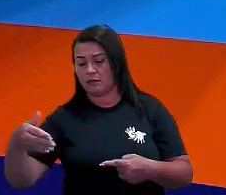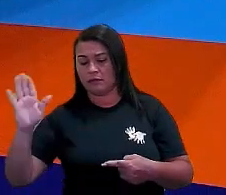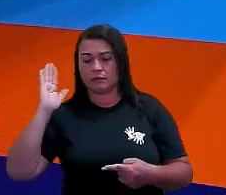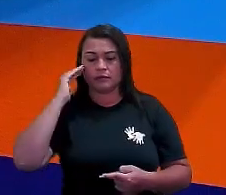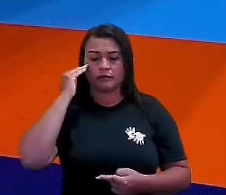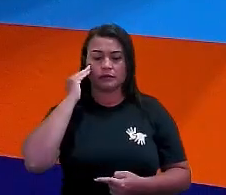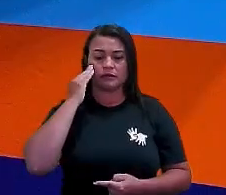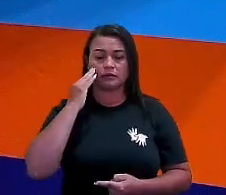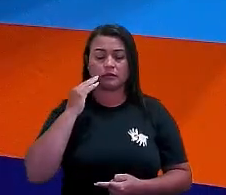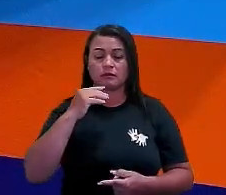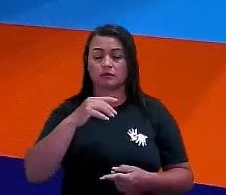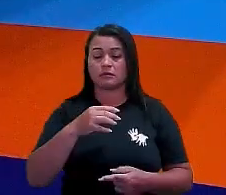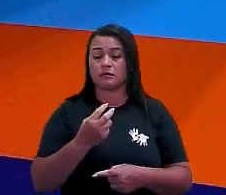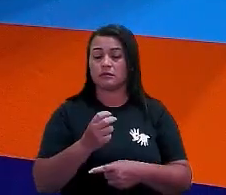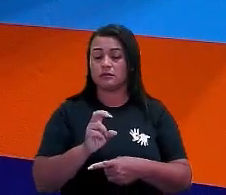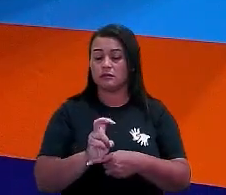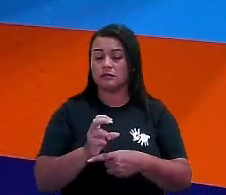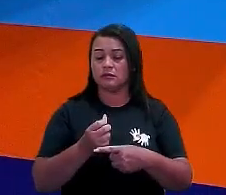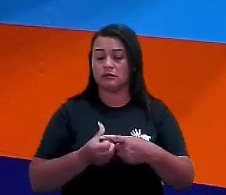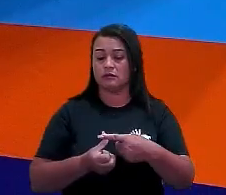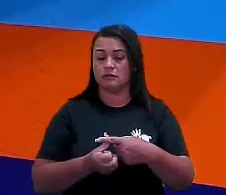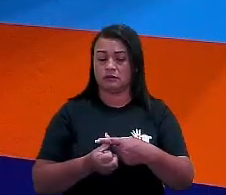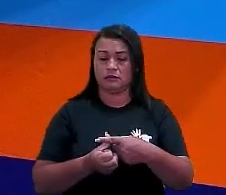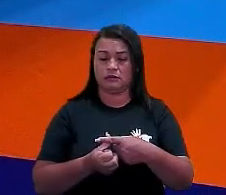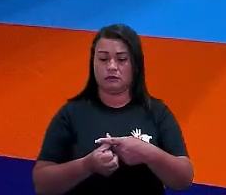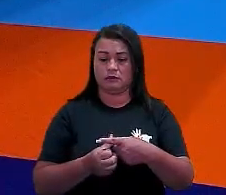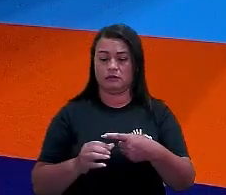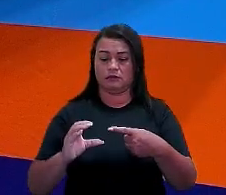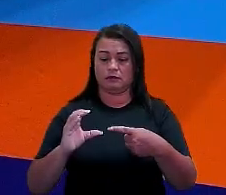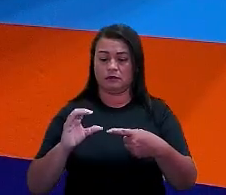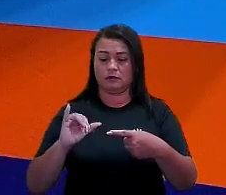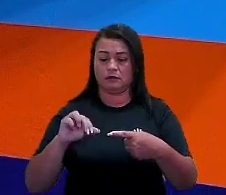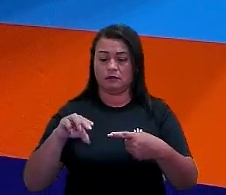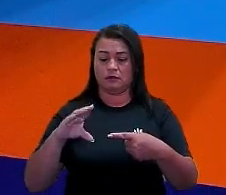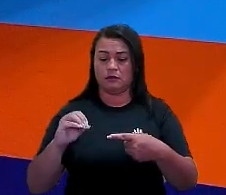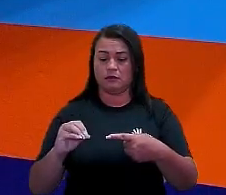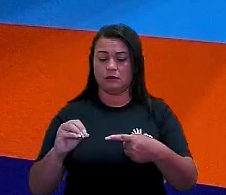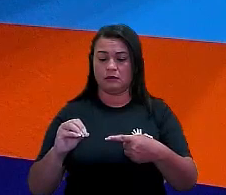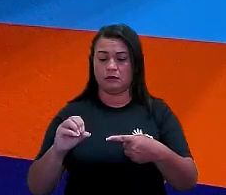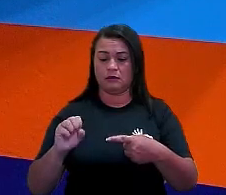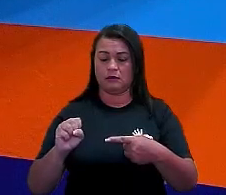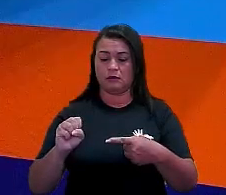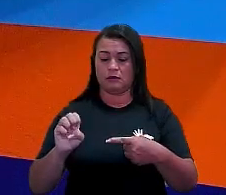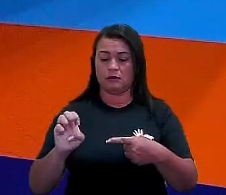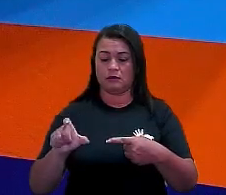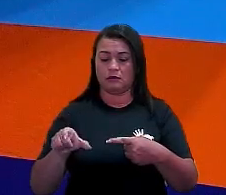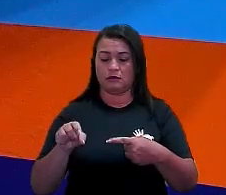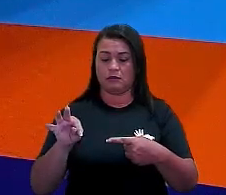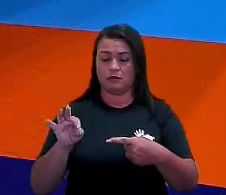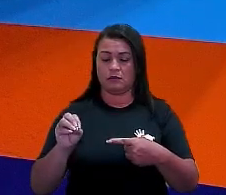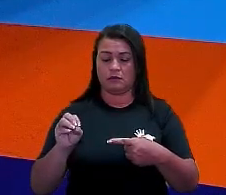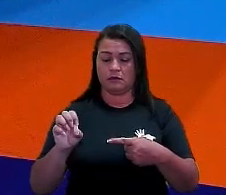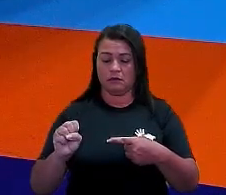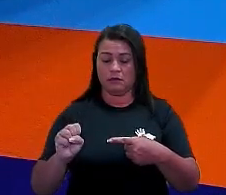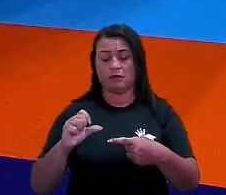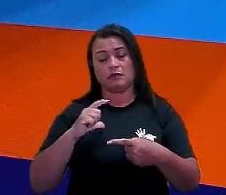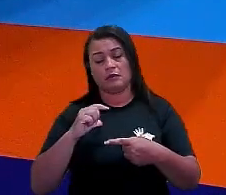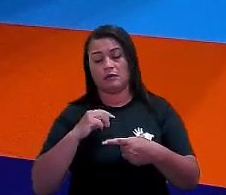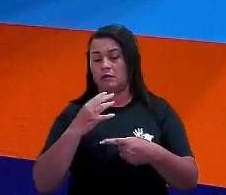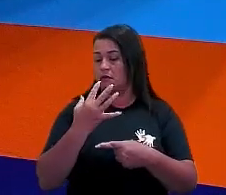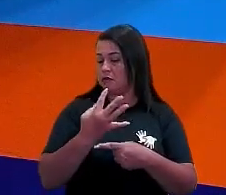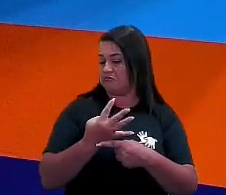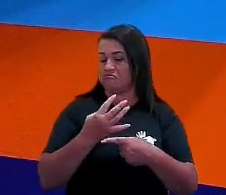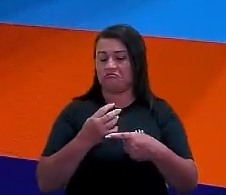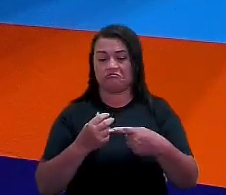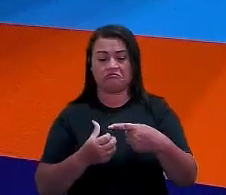sucessivamente. Aqui, 5/6. Se tivesse um 4 aqui em cima, seria